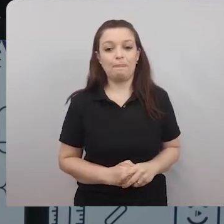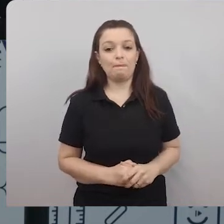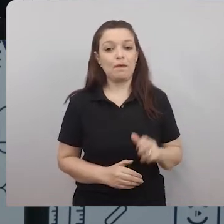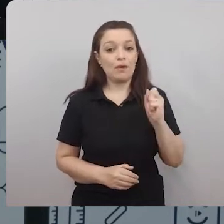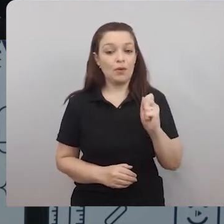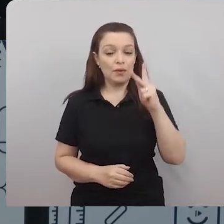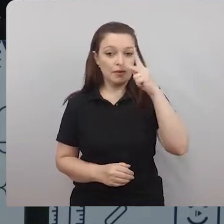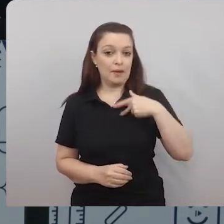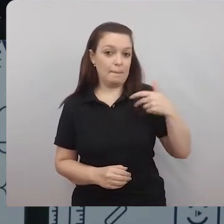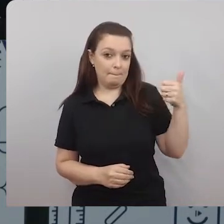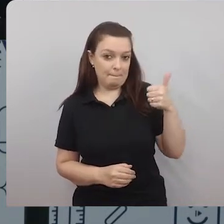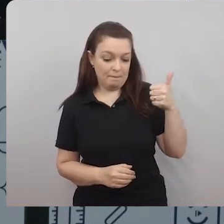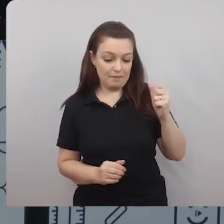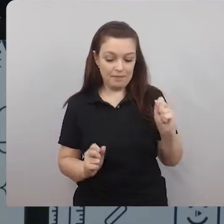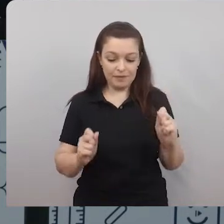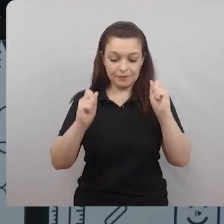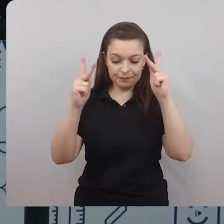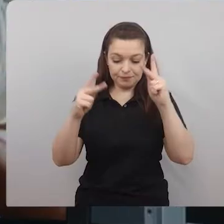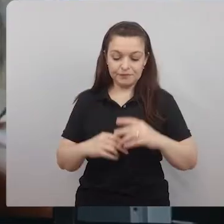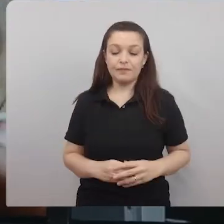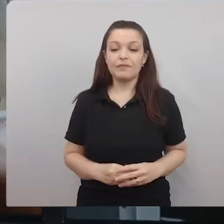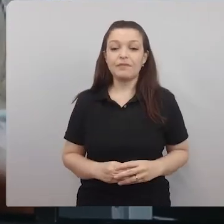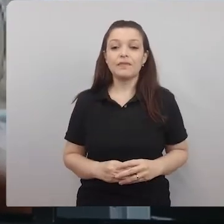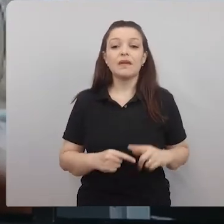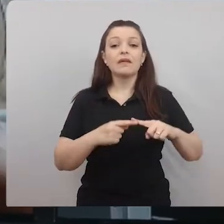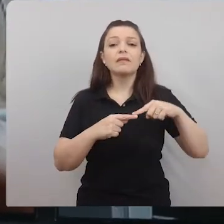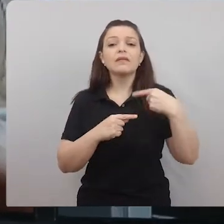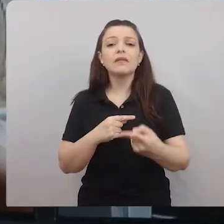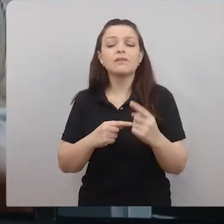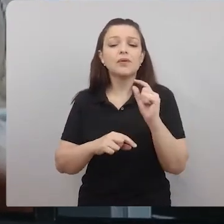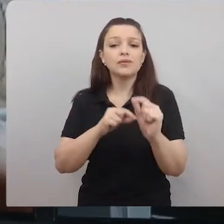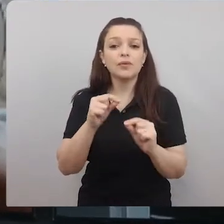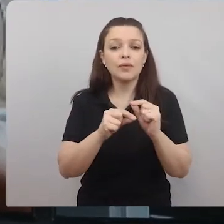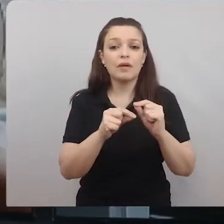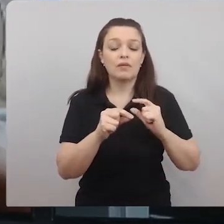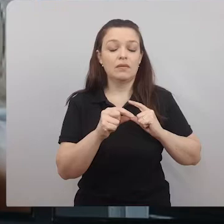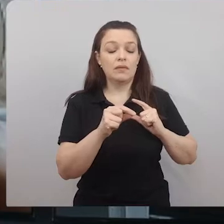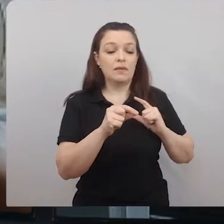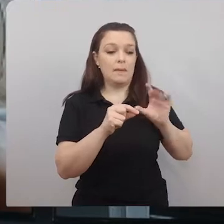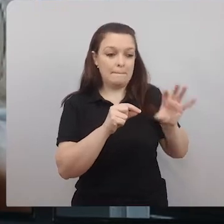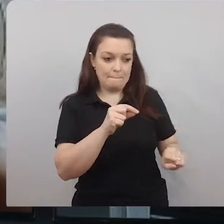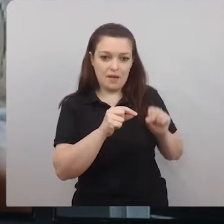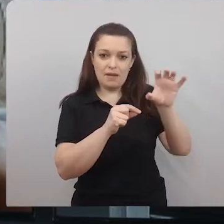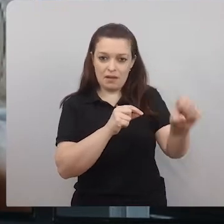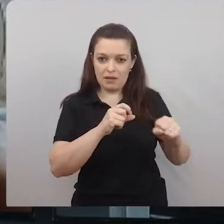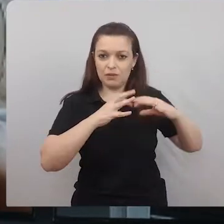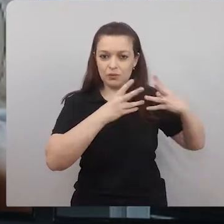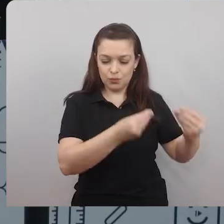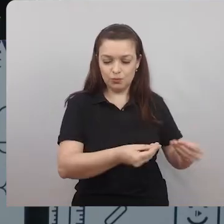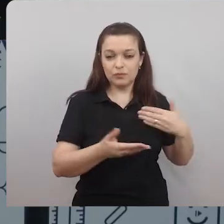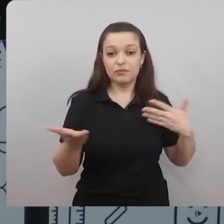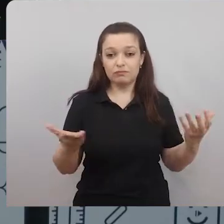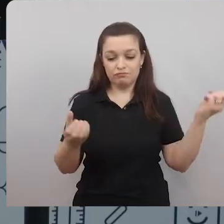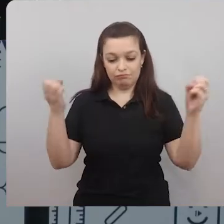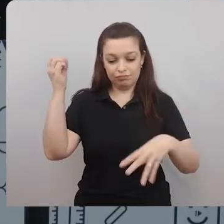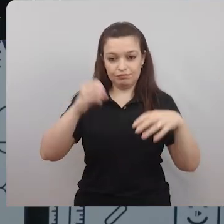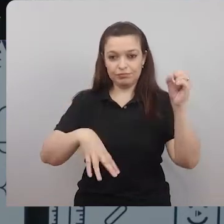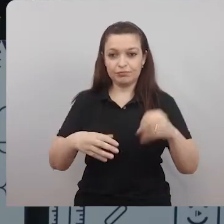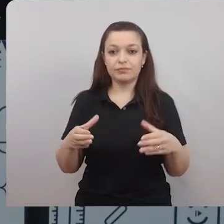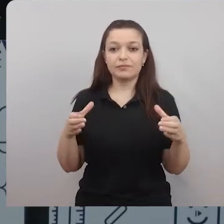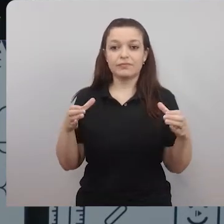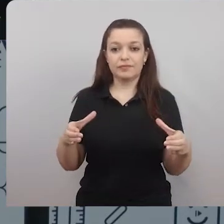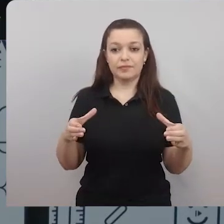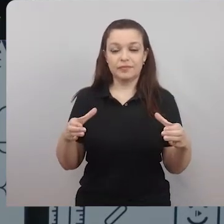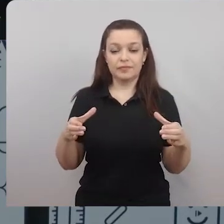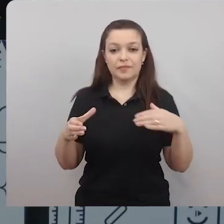bem, essa seria a primeira imagem. E depois, pegamos todos os ingredientes, colocamos